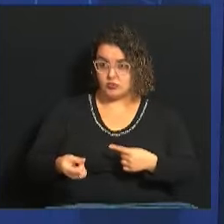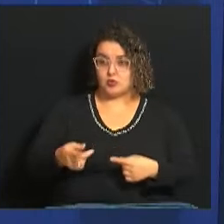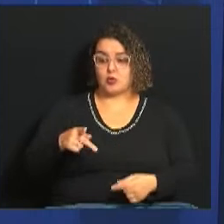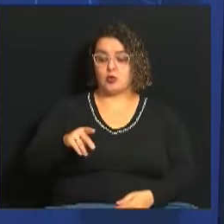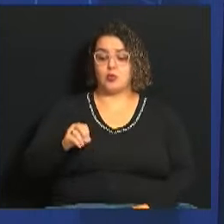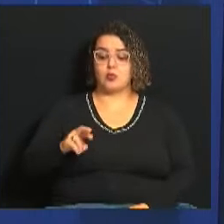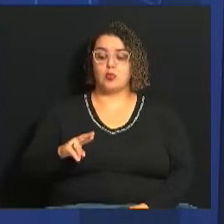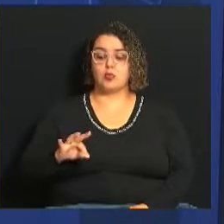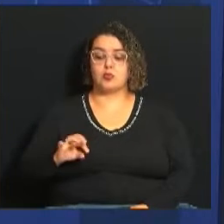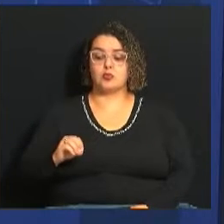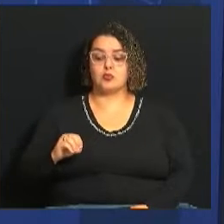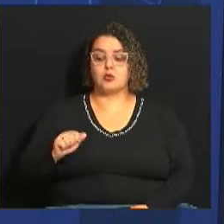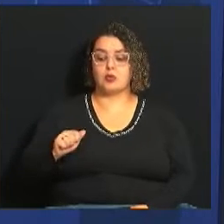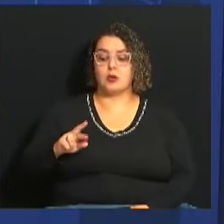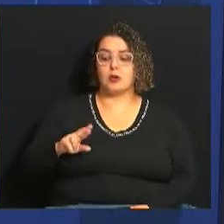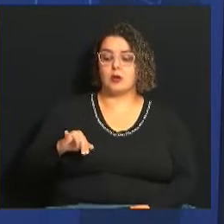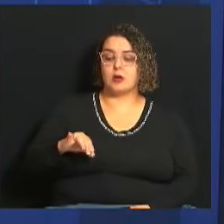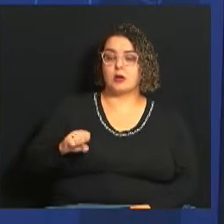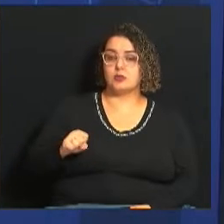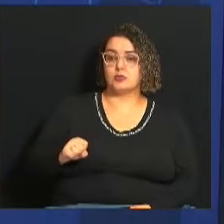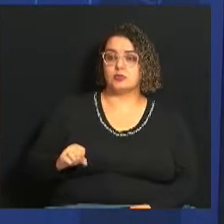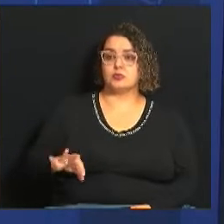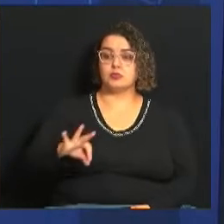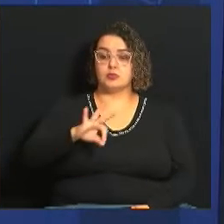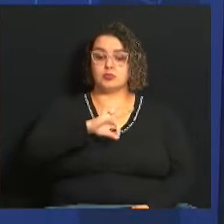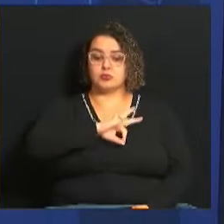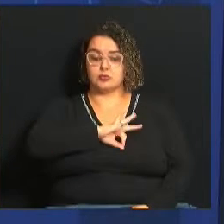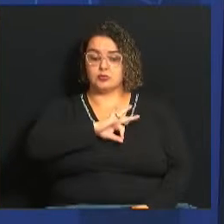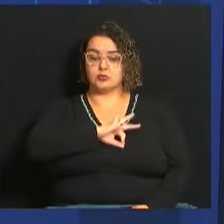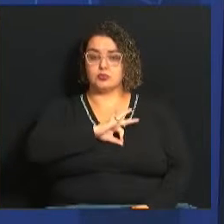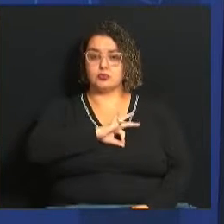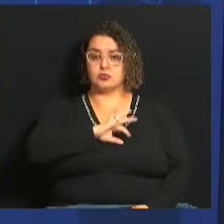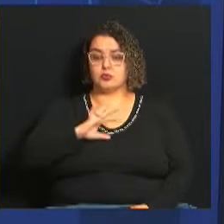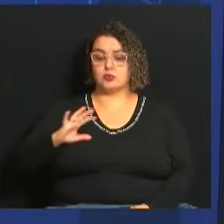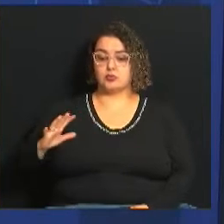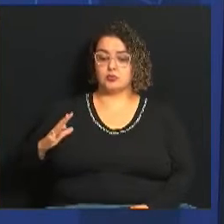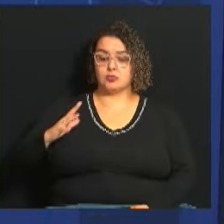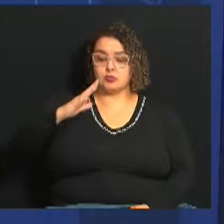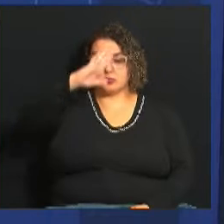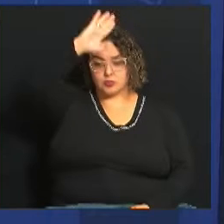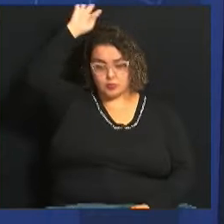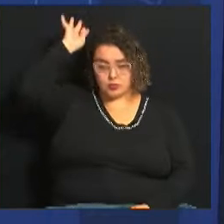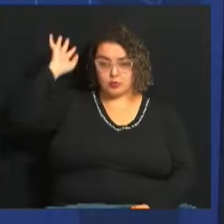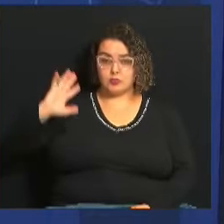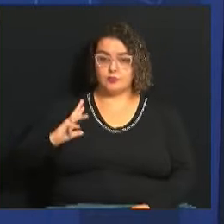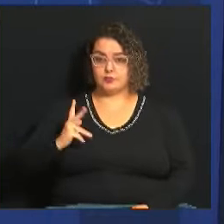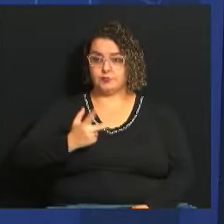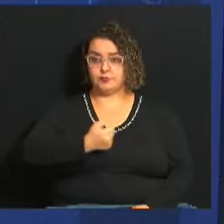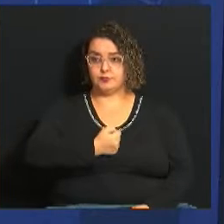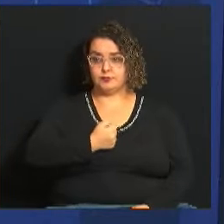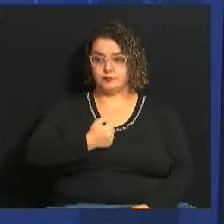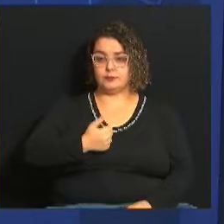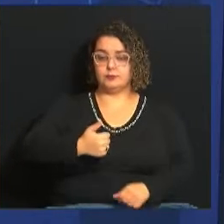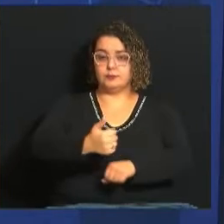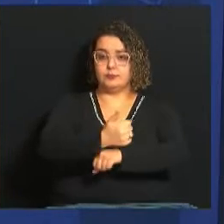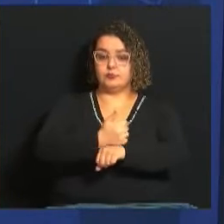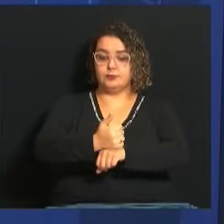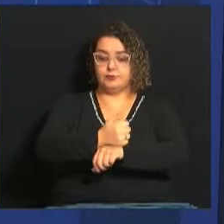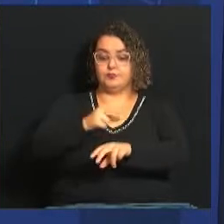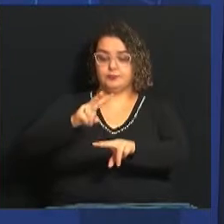portuários, forças de segurança e salvamento, forças armadas, funcionários do sistema